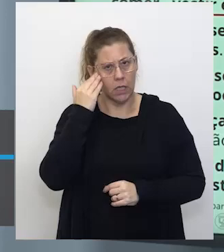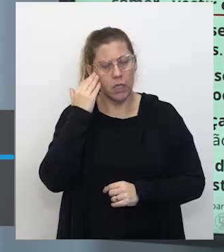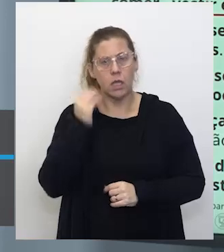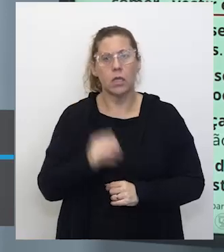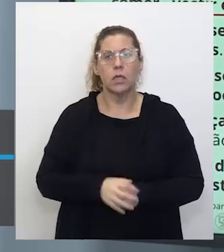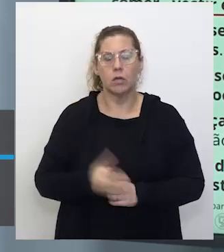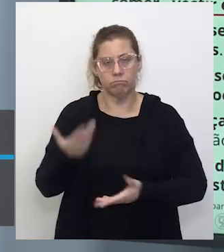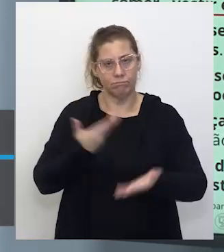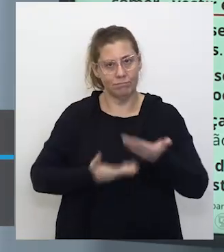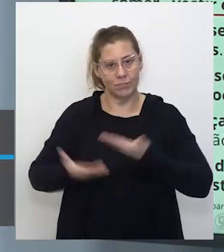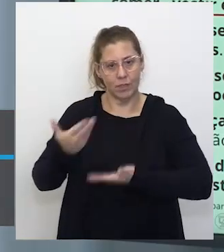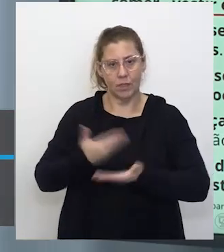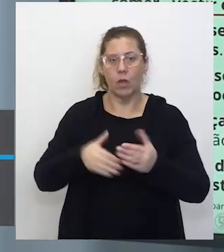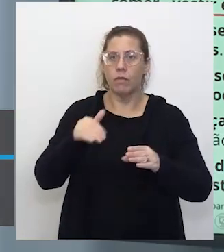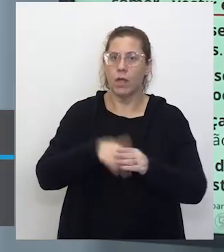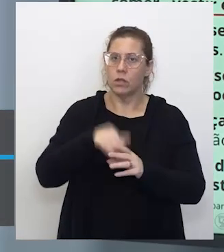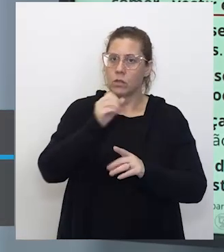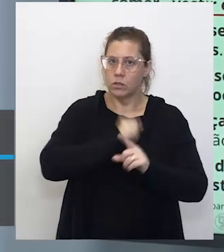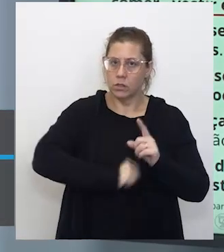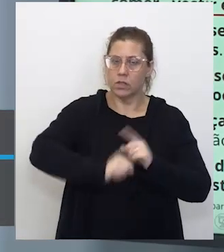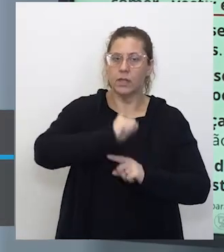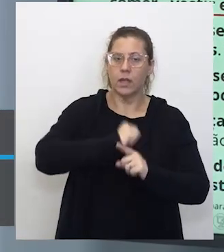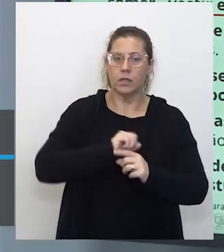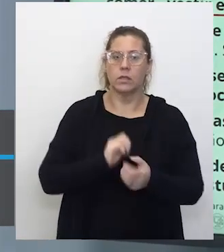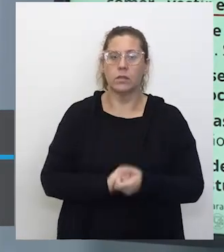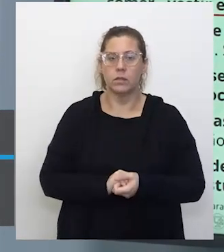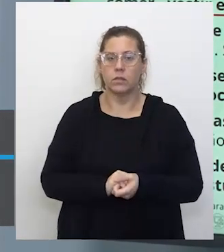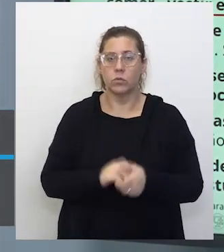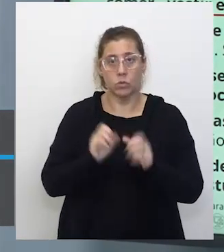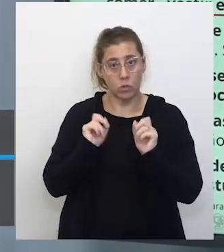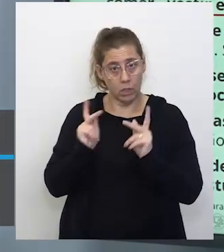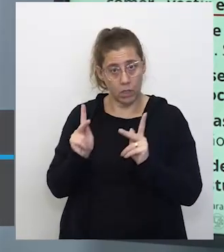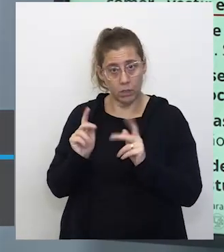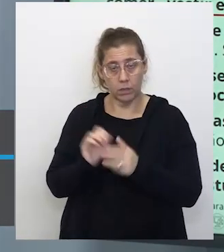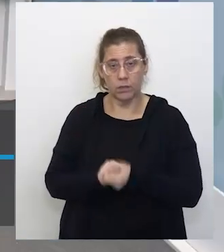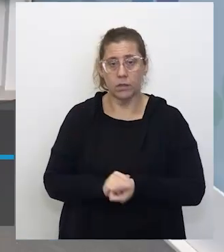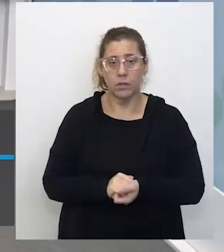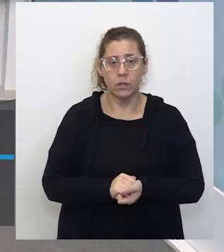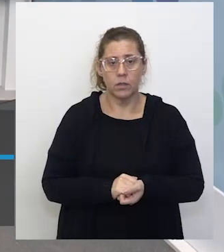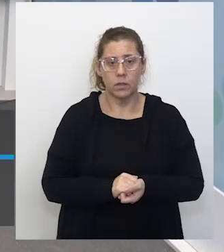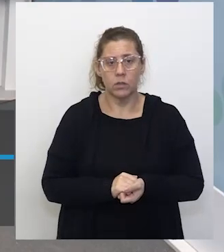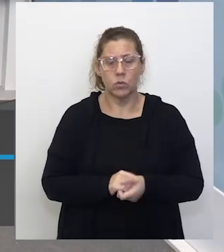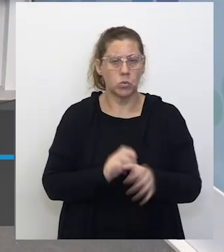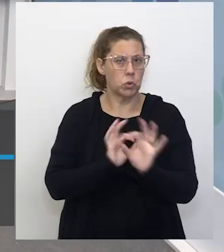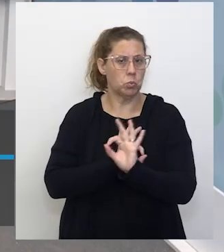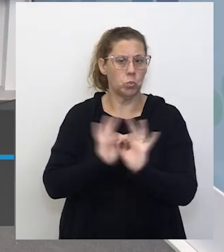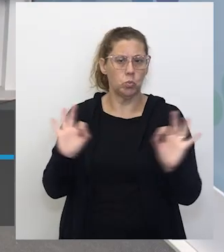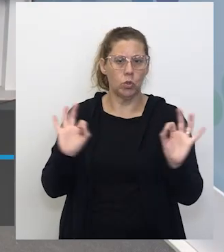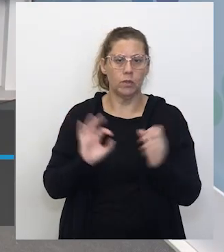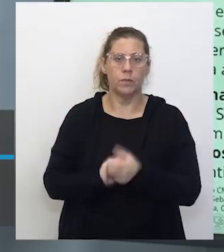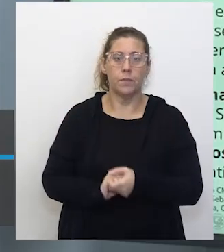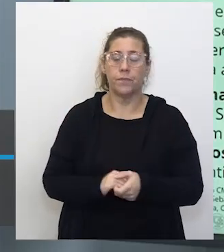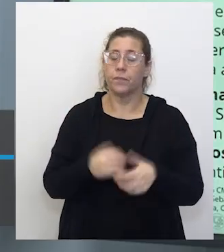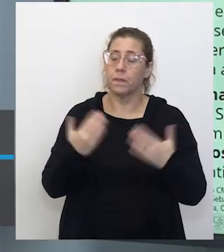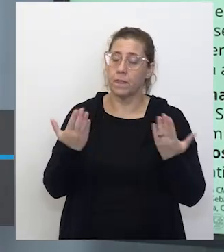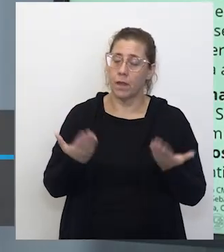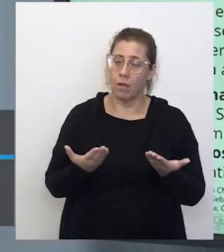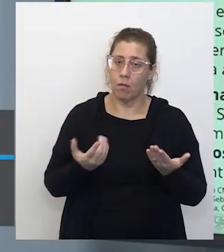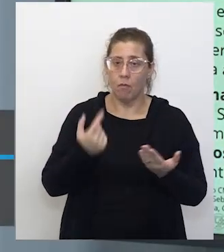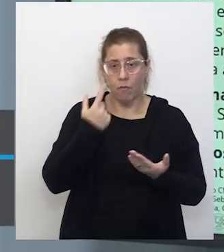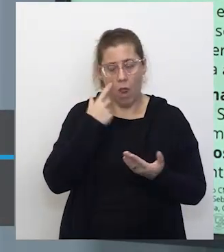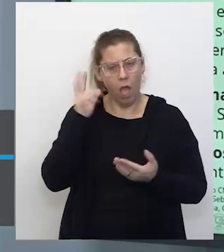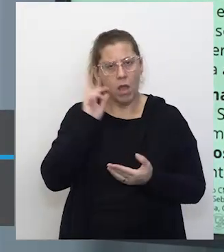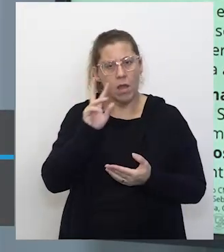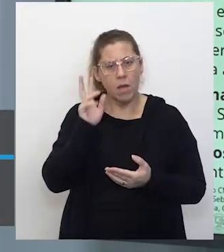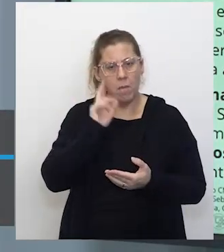as interações dentro da sociedade. Tá tudo bem aí, Fabi? Tudo sob controle. E agora, nós vamos